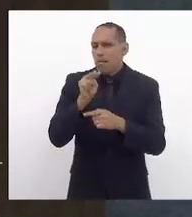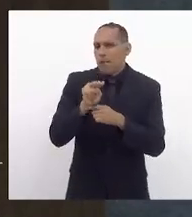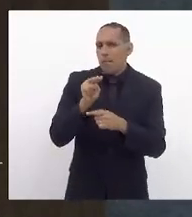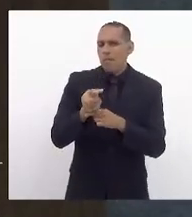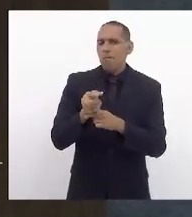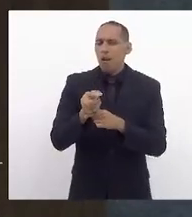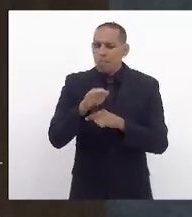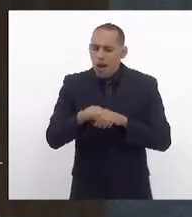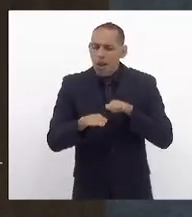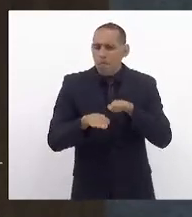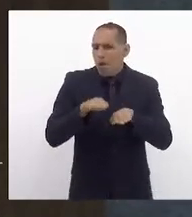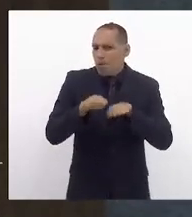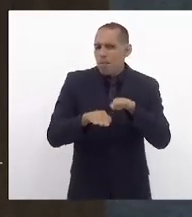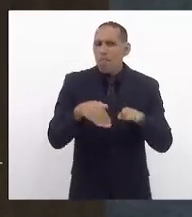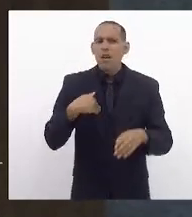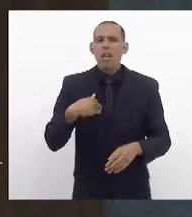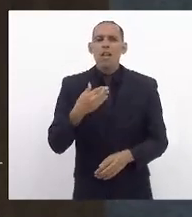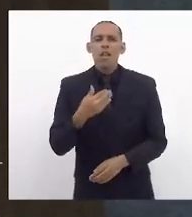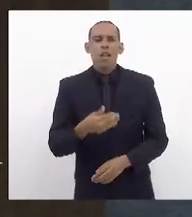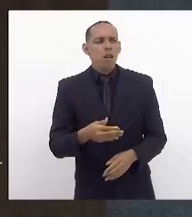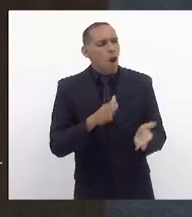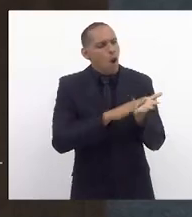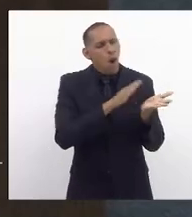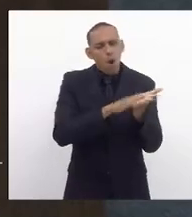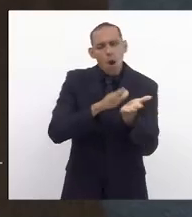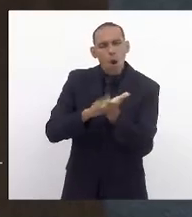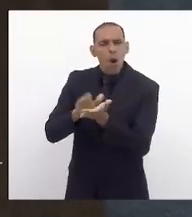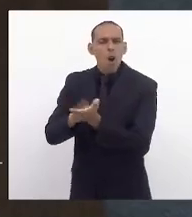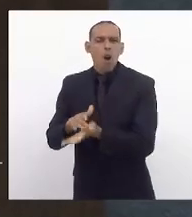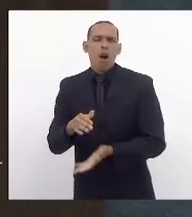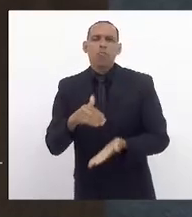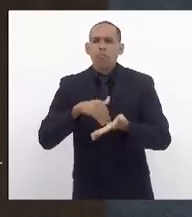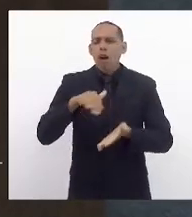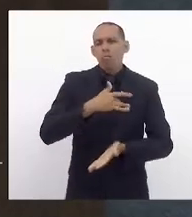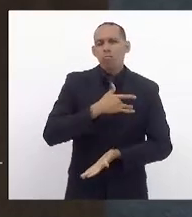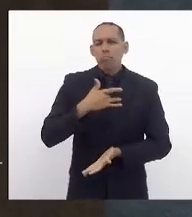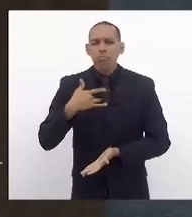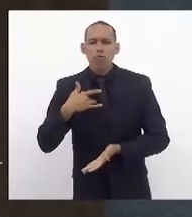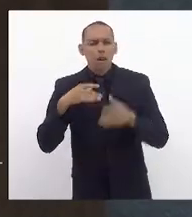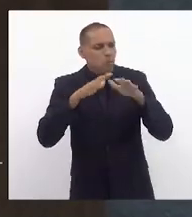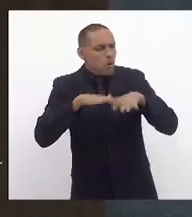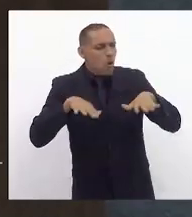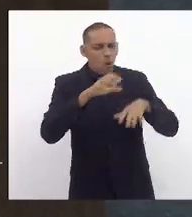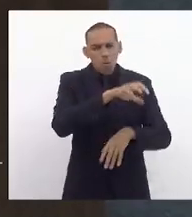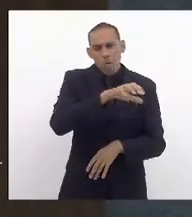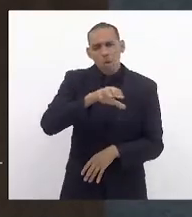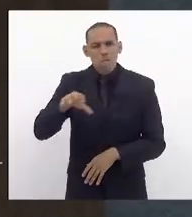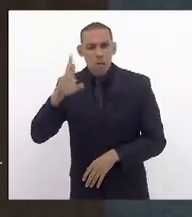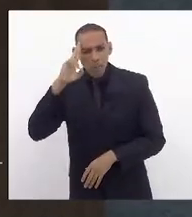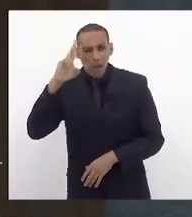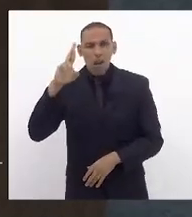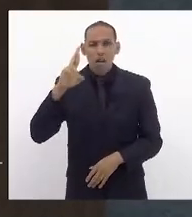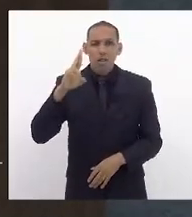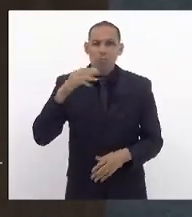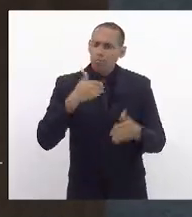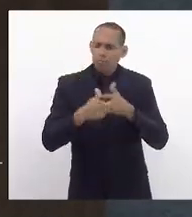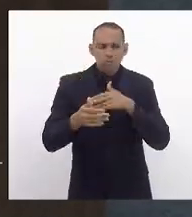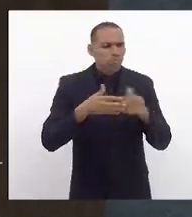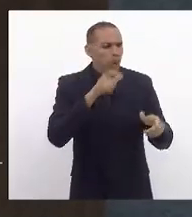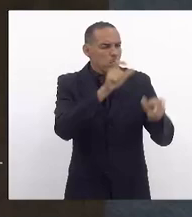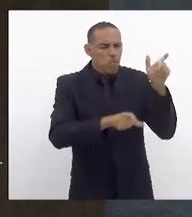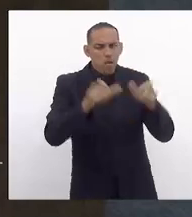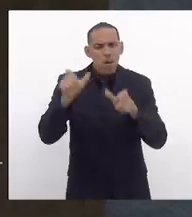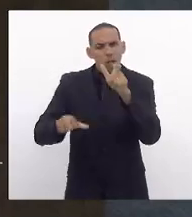vou cobrar aos órgãos competentes, Secretaria de Saúde, eu vou cobrar a quem é